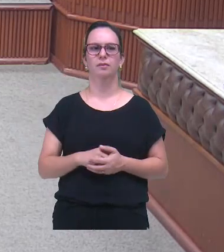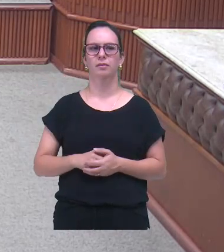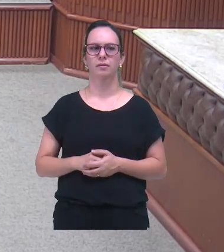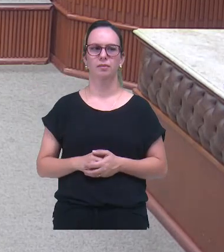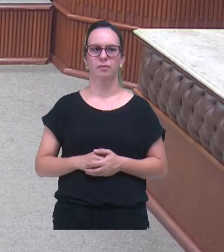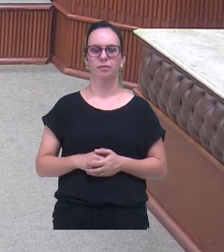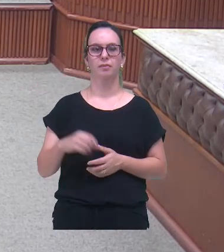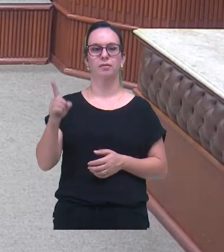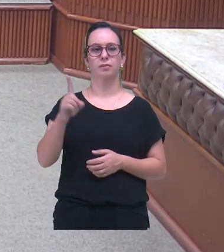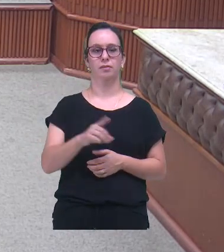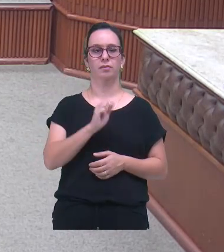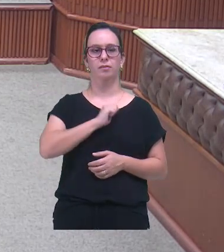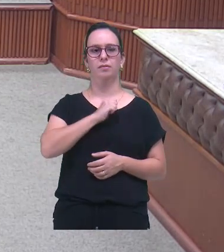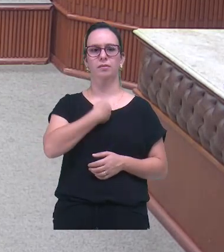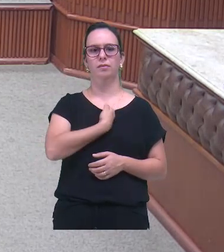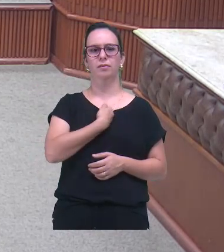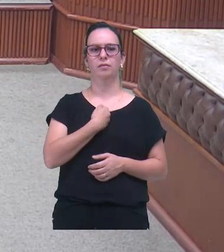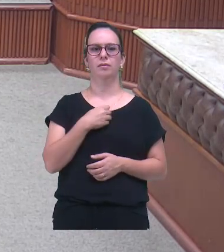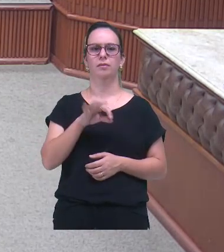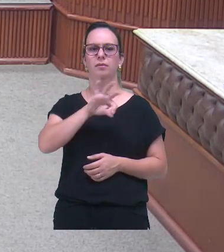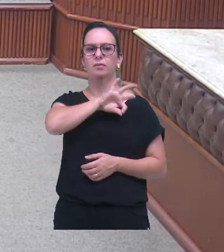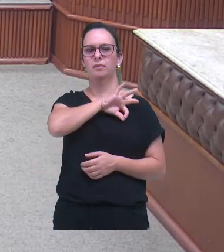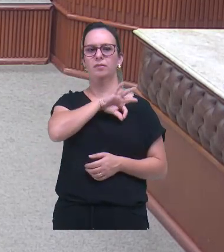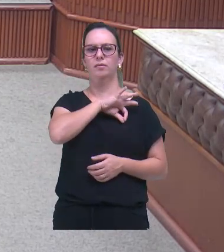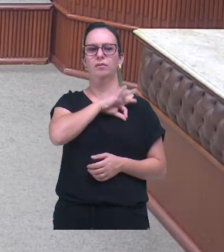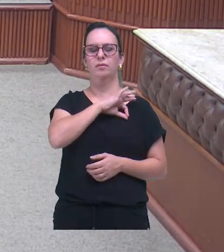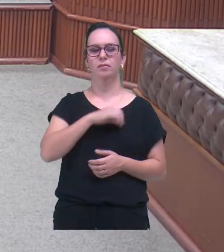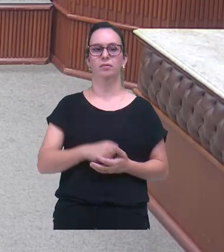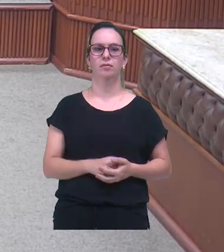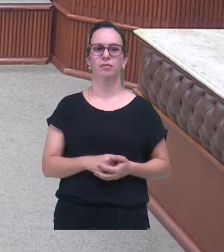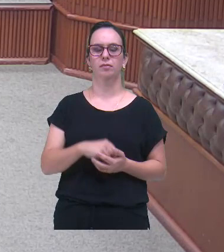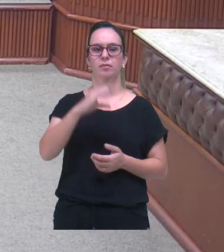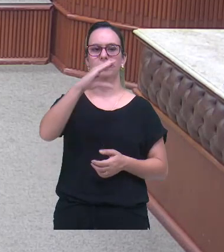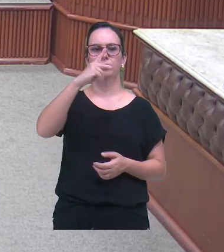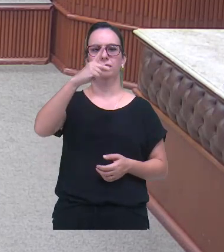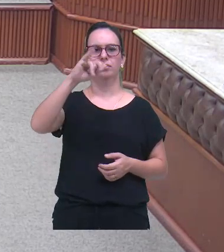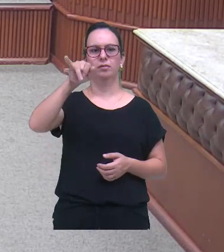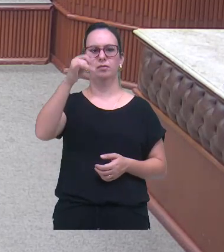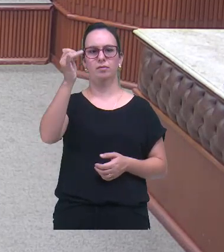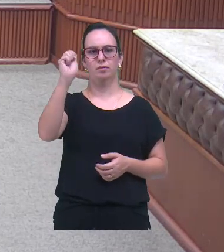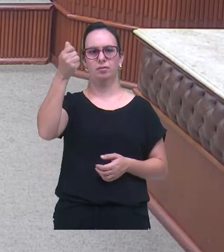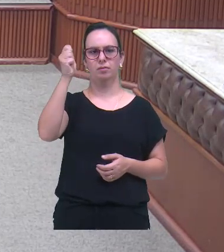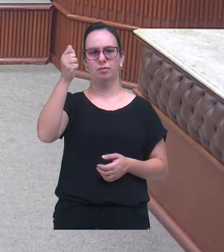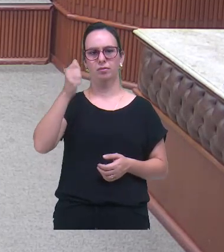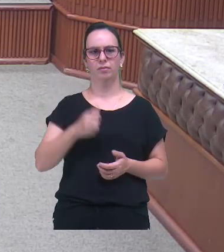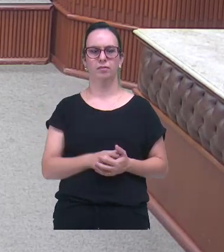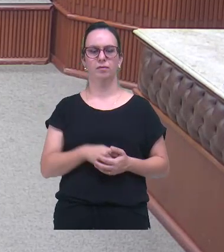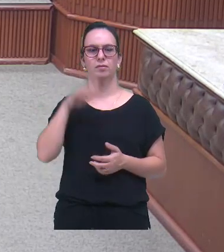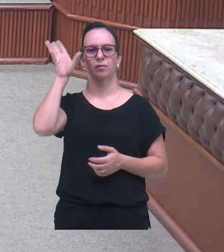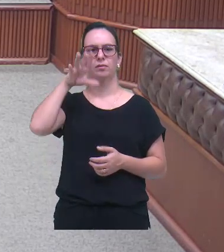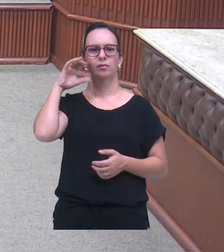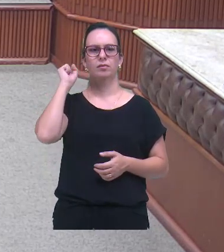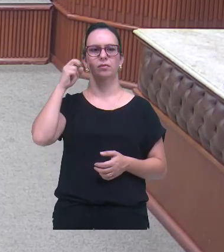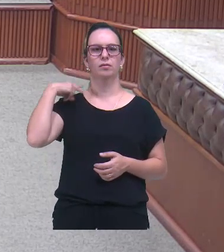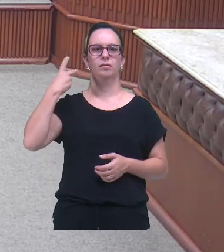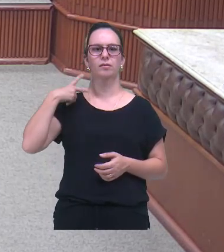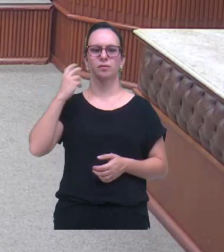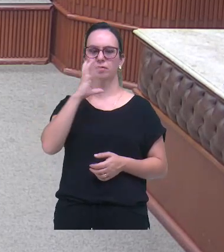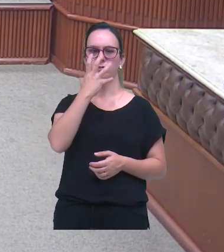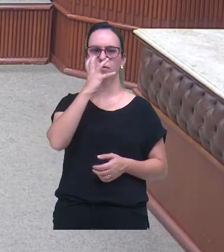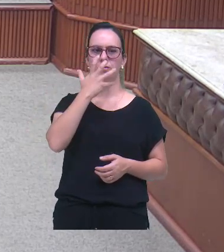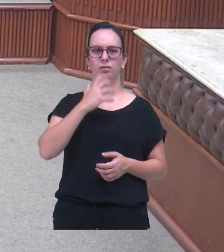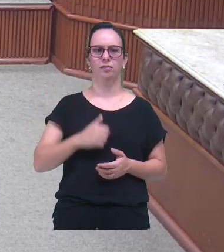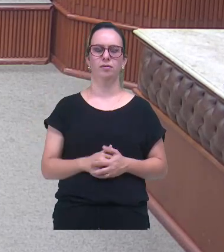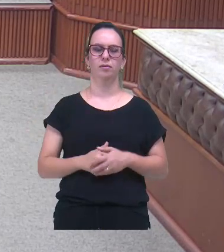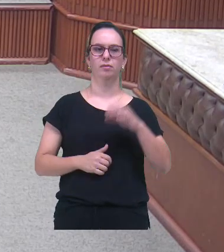que é delegado de polícia e coordenador da CPJ aqui de Assis. Vamos ouvir o vereador Alexandre Cobra